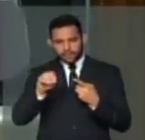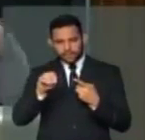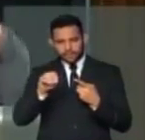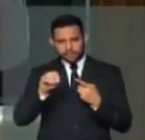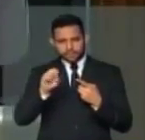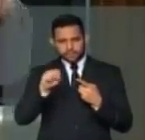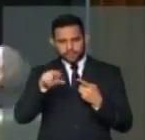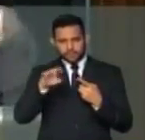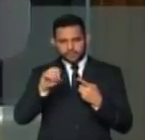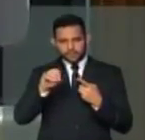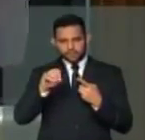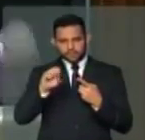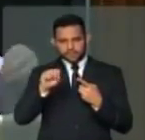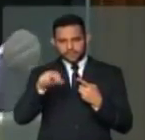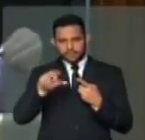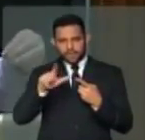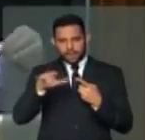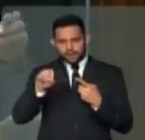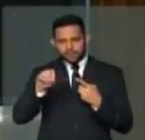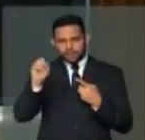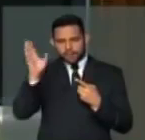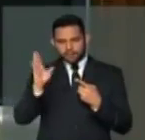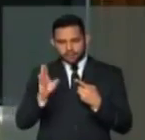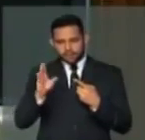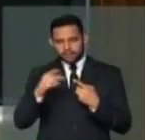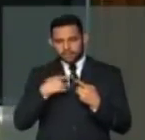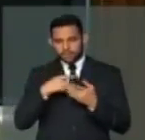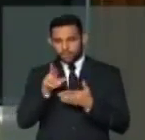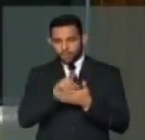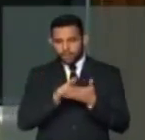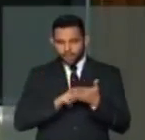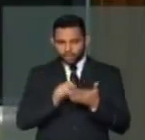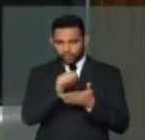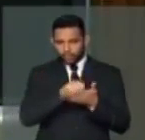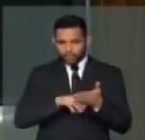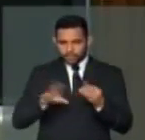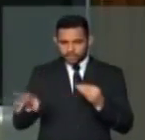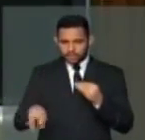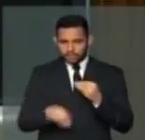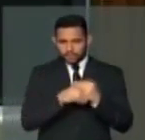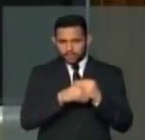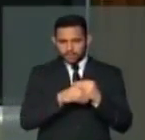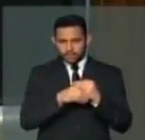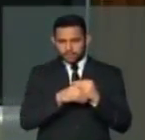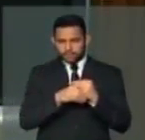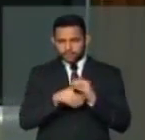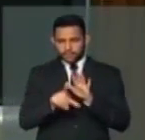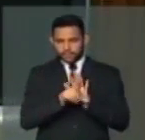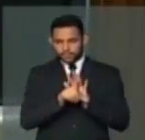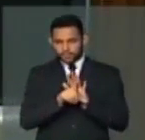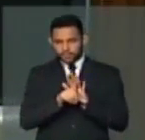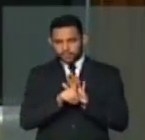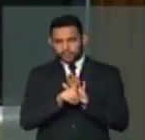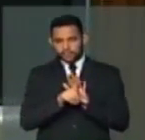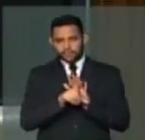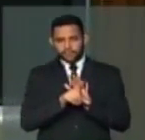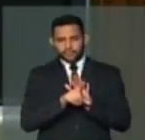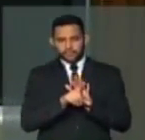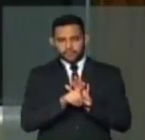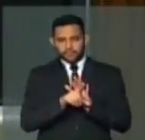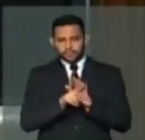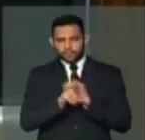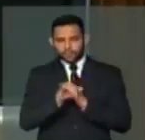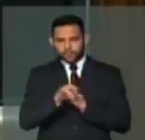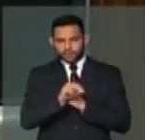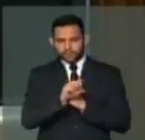Zona Franca do semiárido brasileiro. Eu sou o relator dessa emenda constitucional do